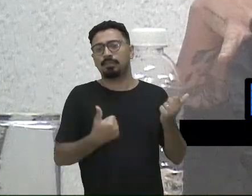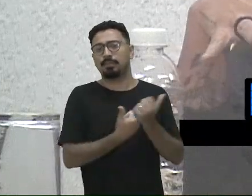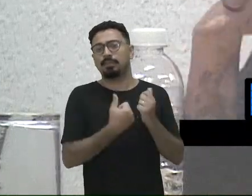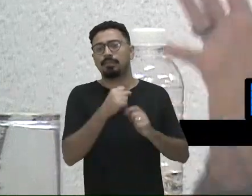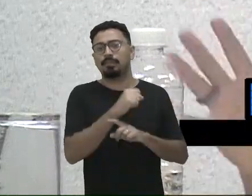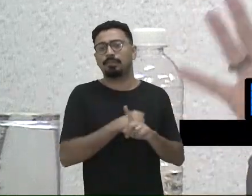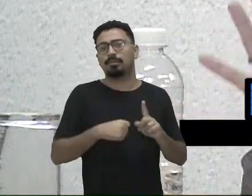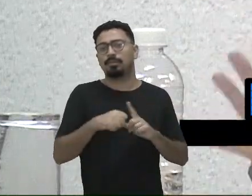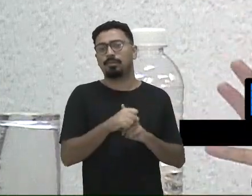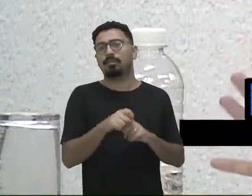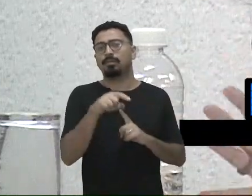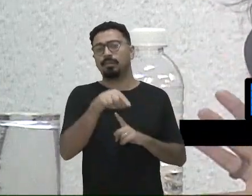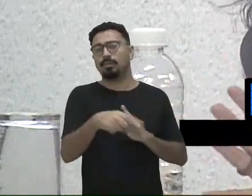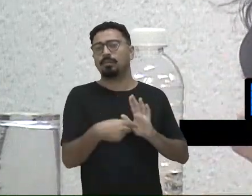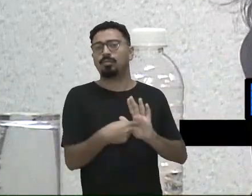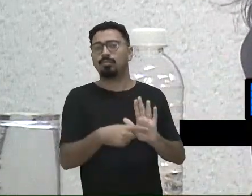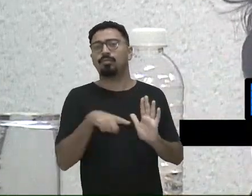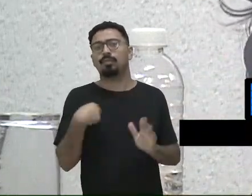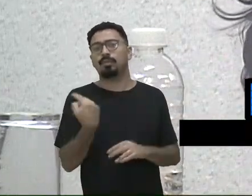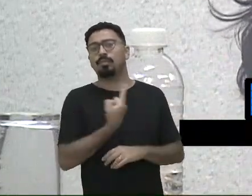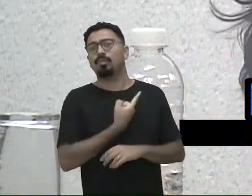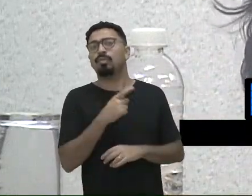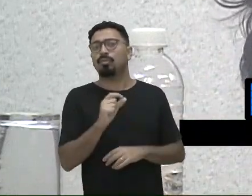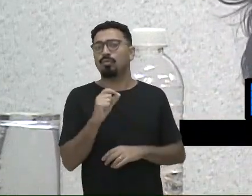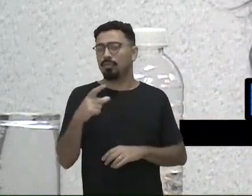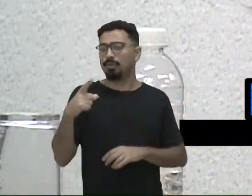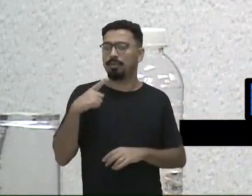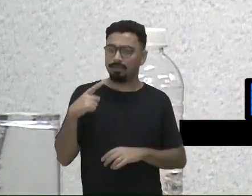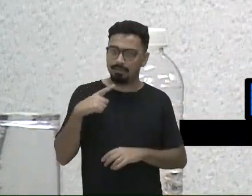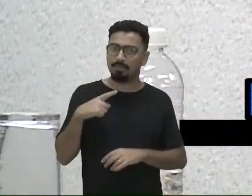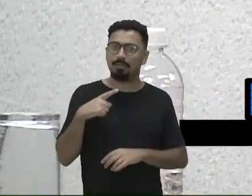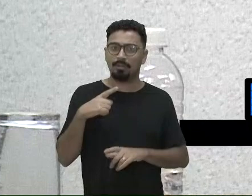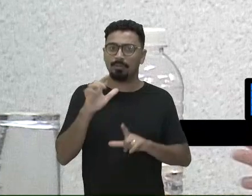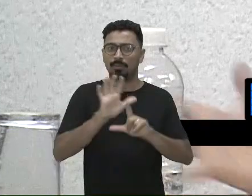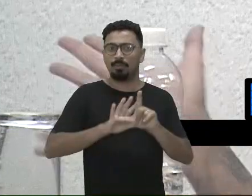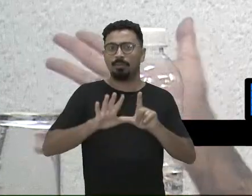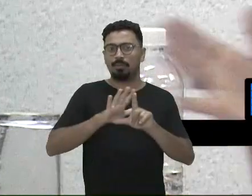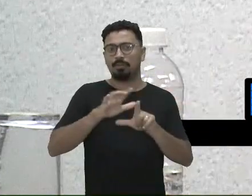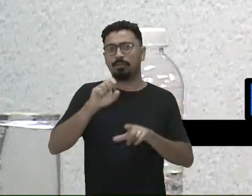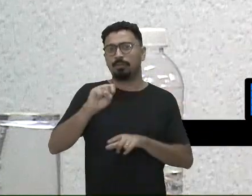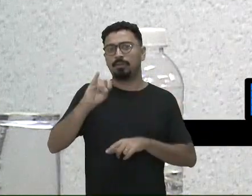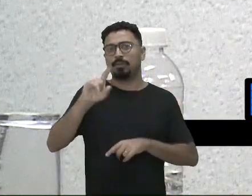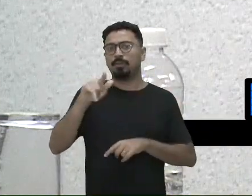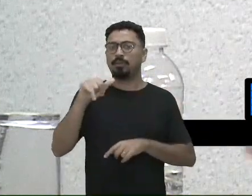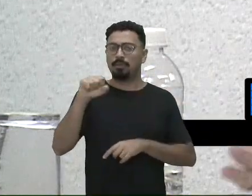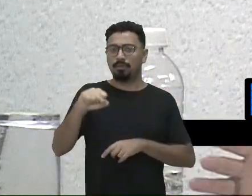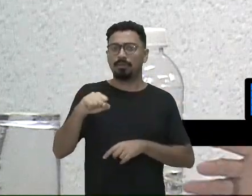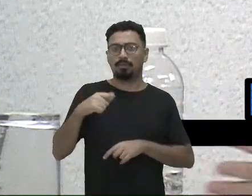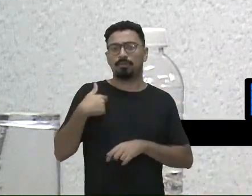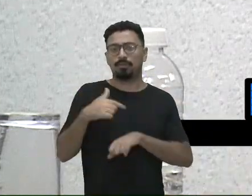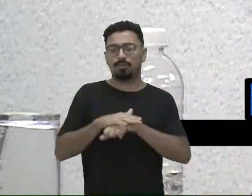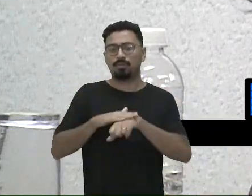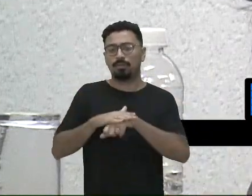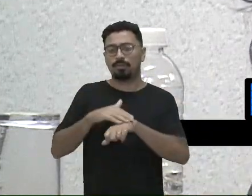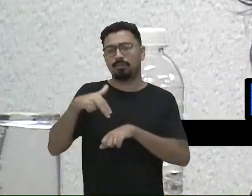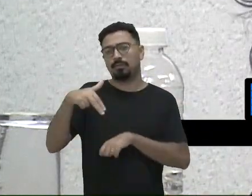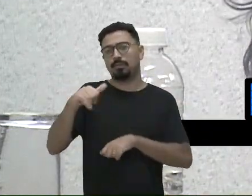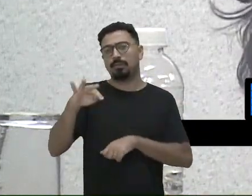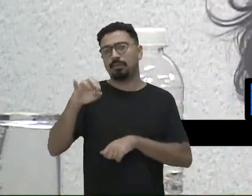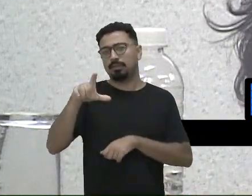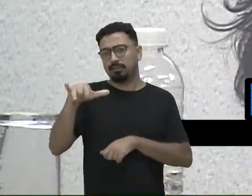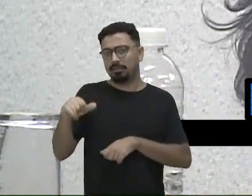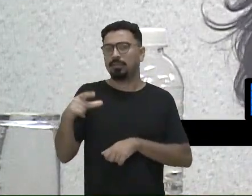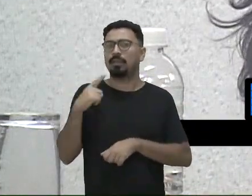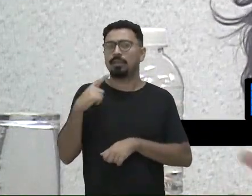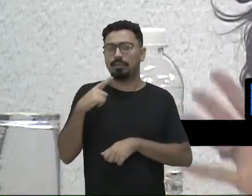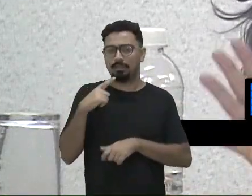social. E lá foi mostrado para a gente que existe uma plataforma que é o SIGAS, estava aqui conversando com a Natália agora, e